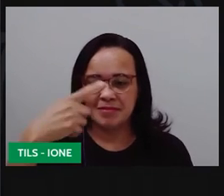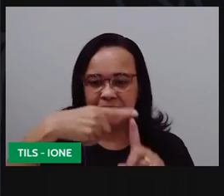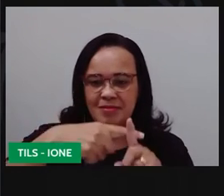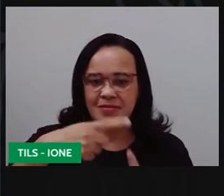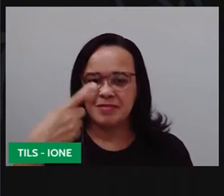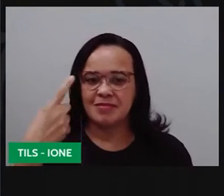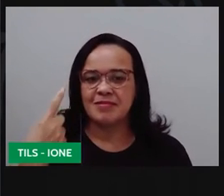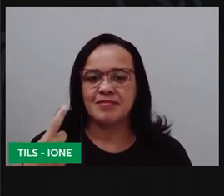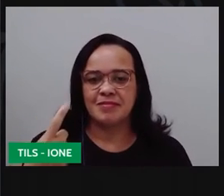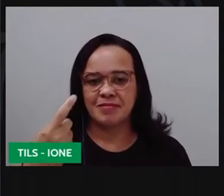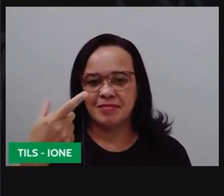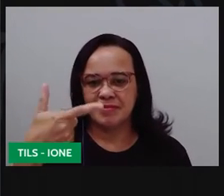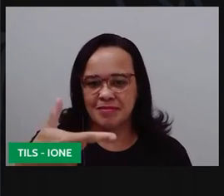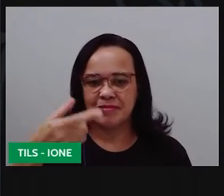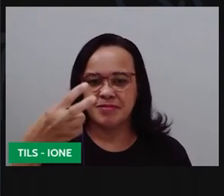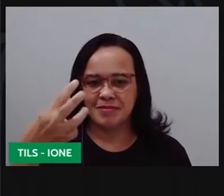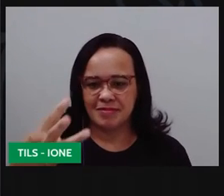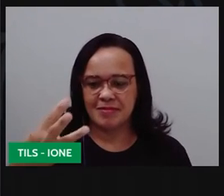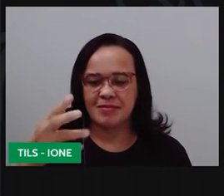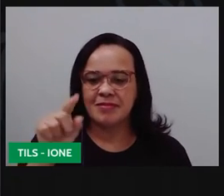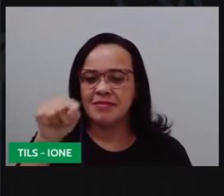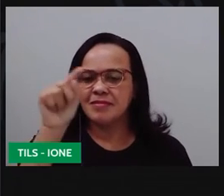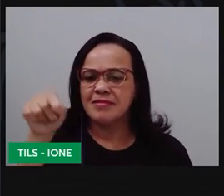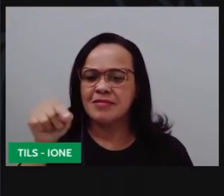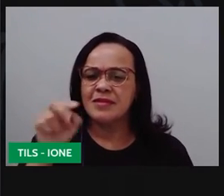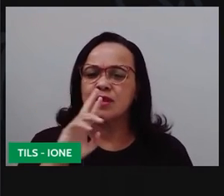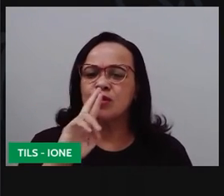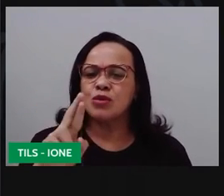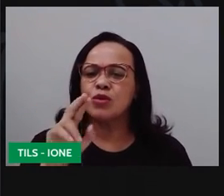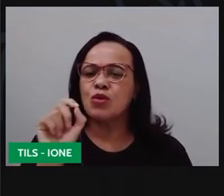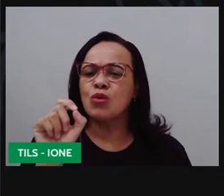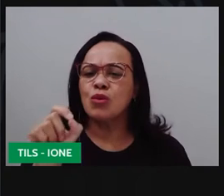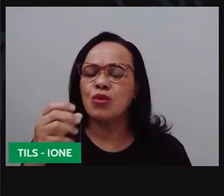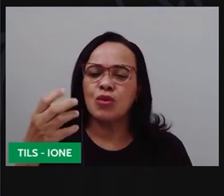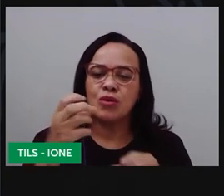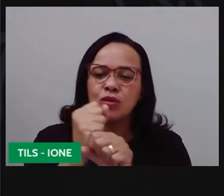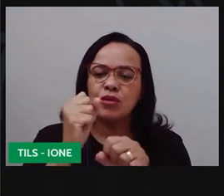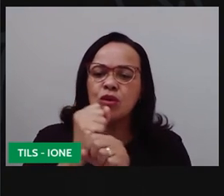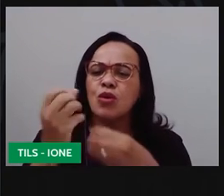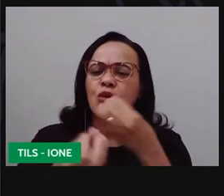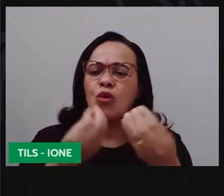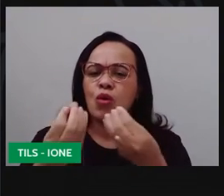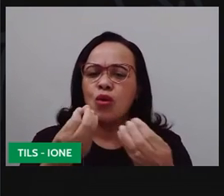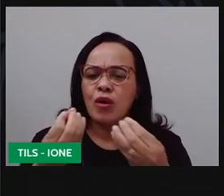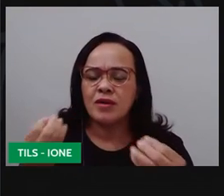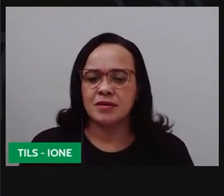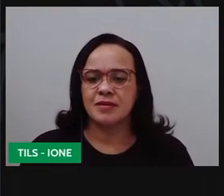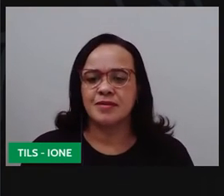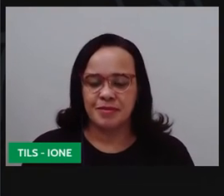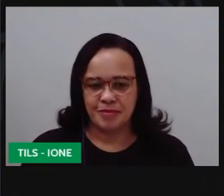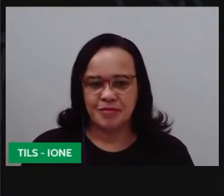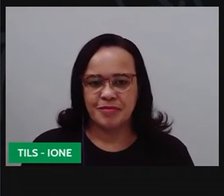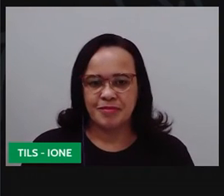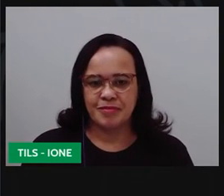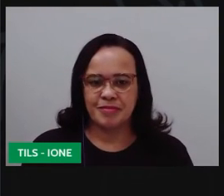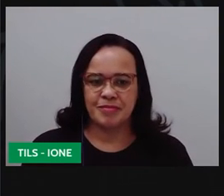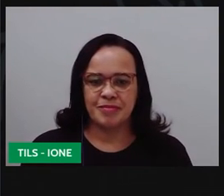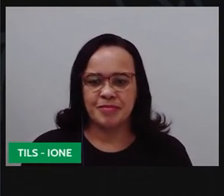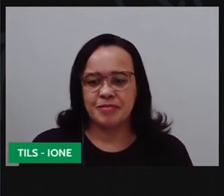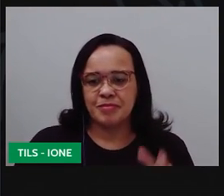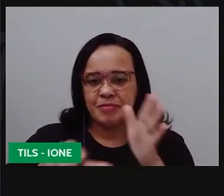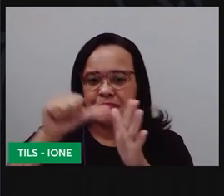e isso seria igual ao que como é que eu posso fazer essa conta eu vou subir dividir isso aqui